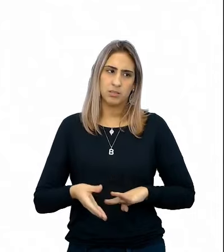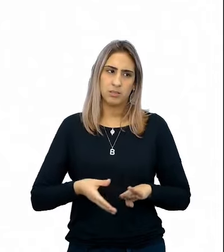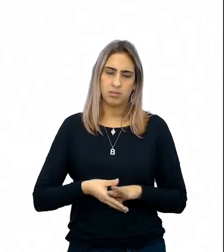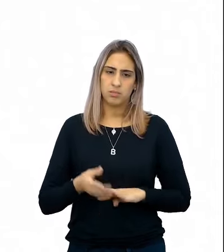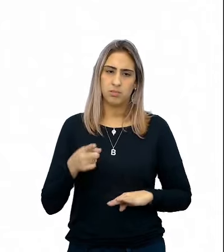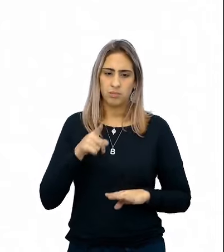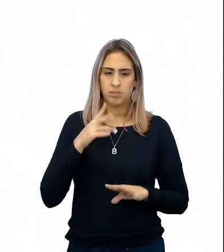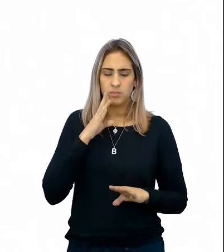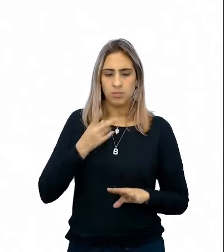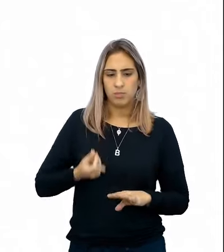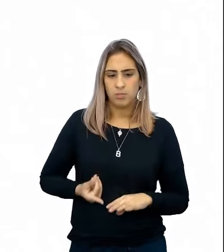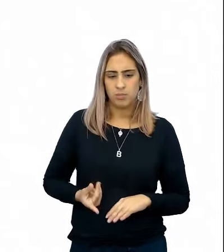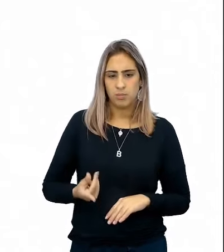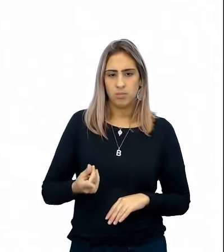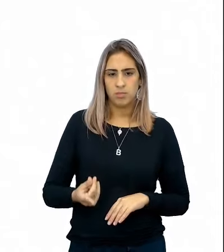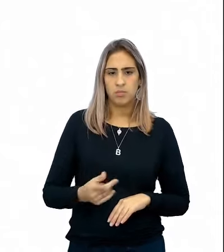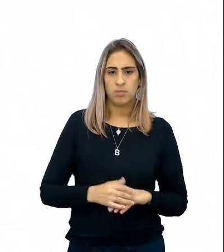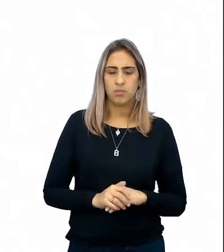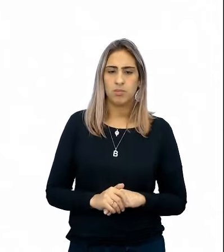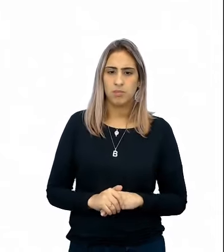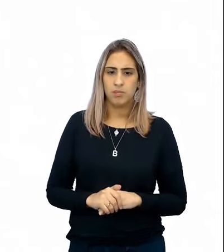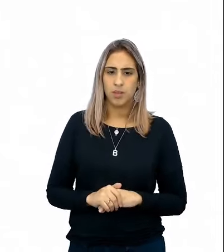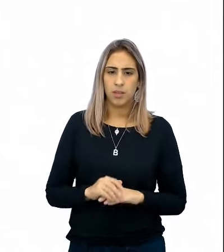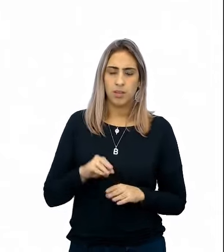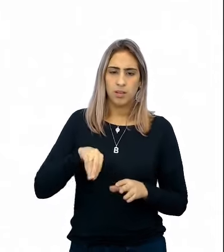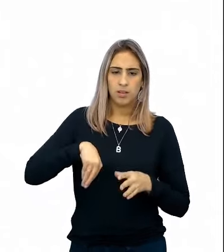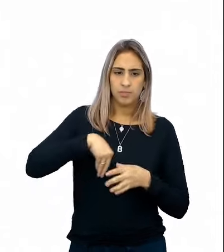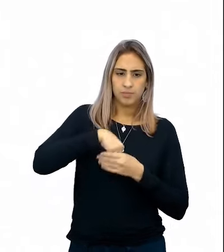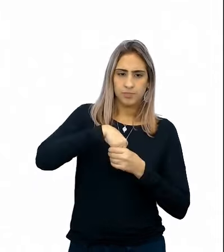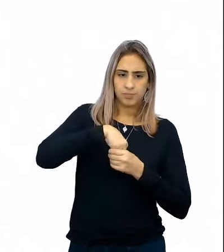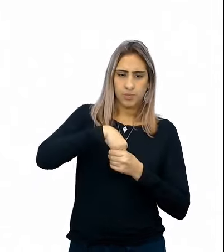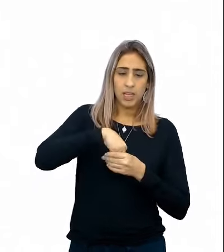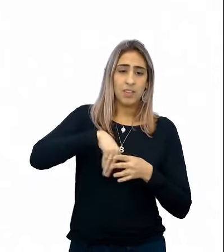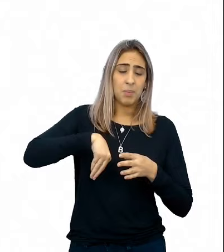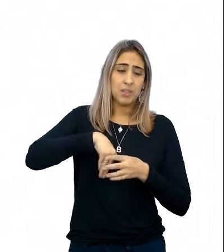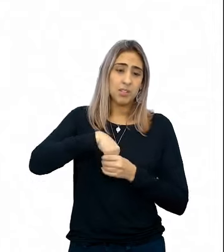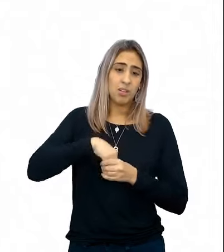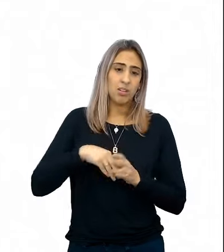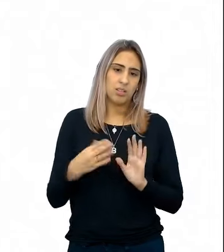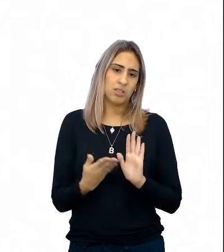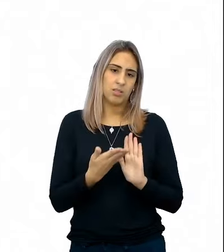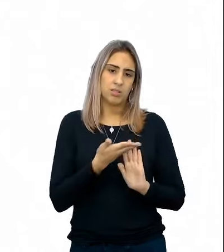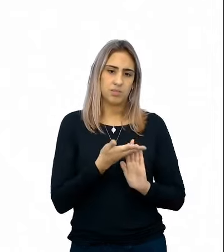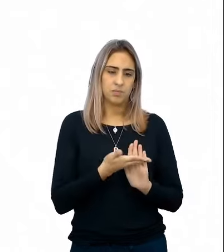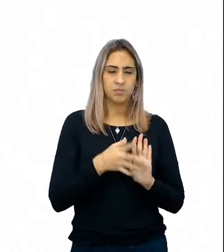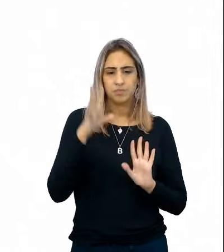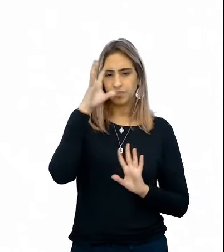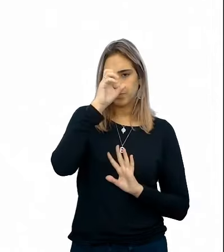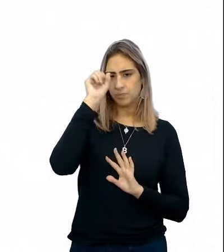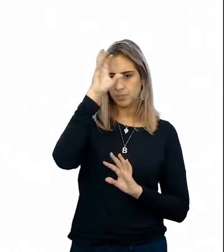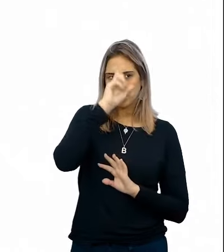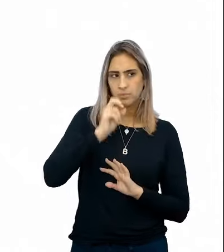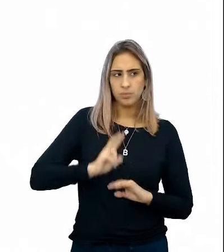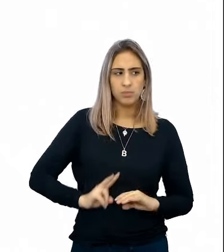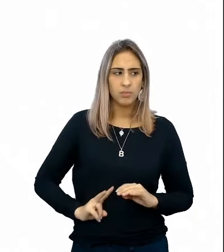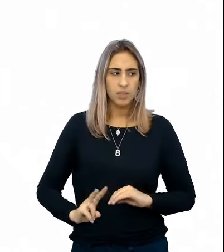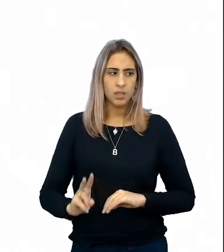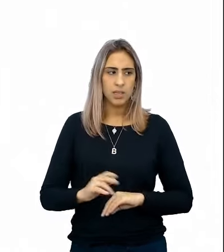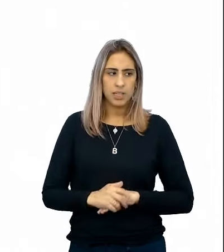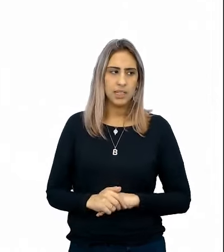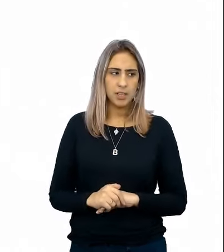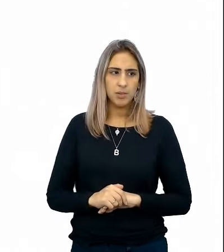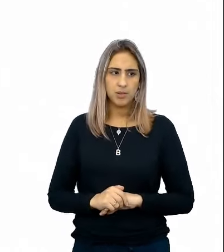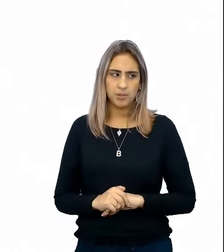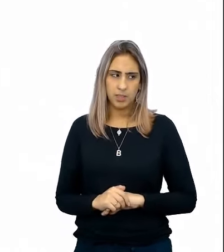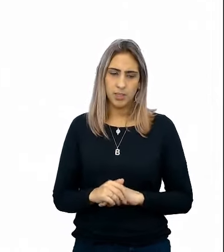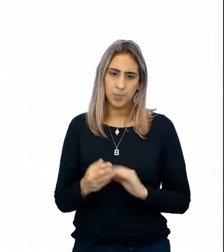estudos intensivos, que poderá e deverá ser analisado para que